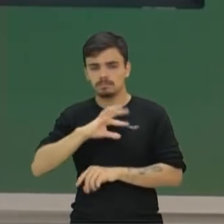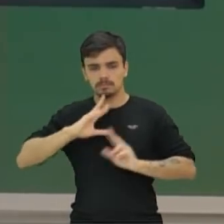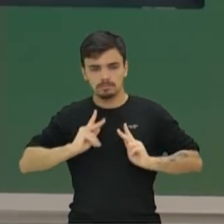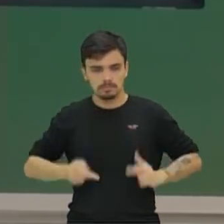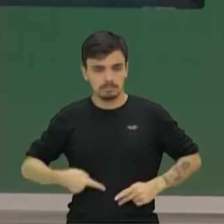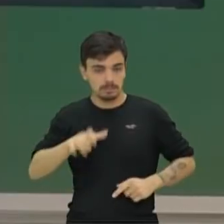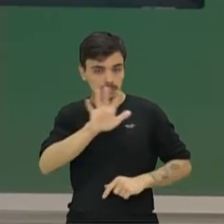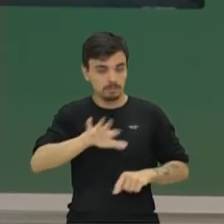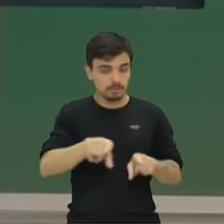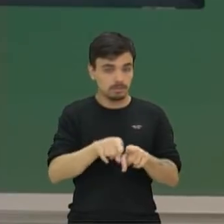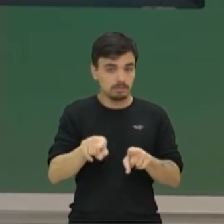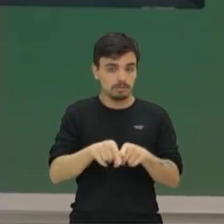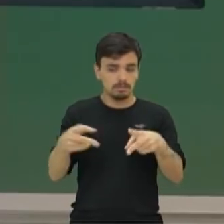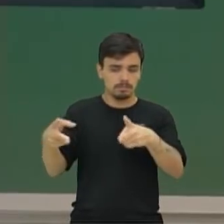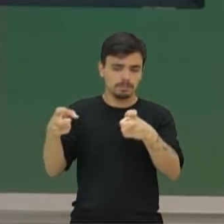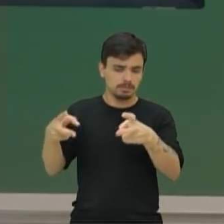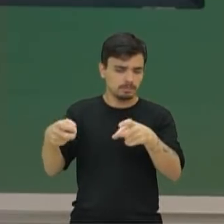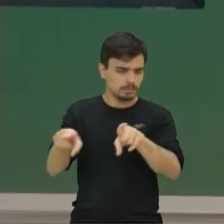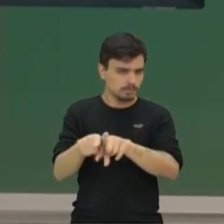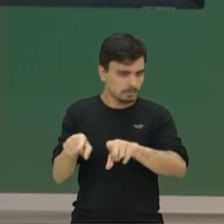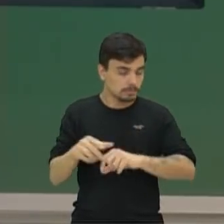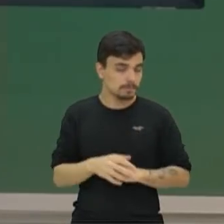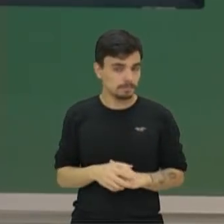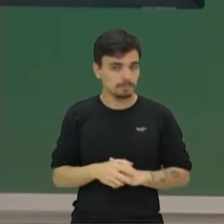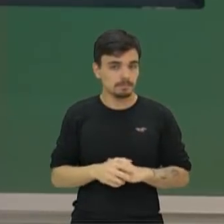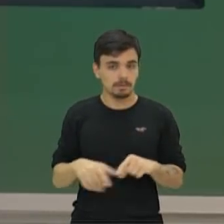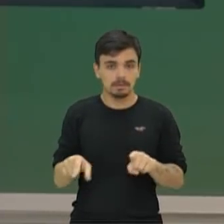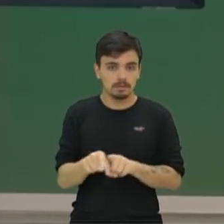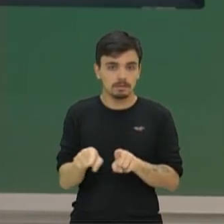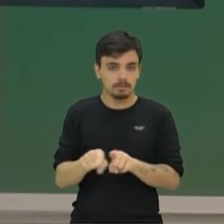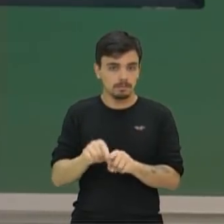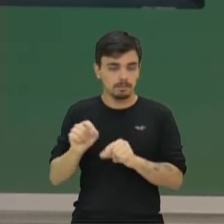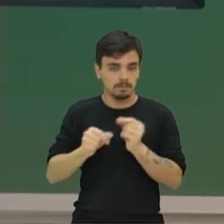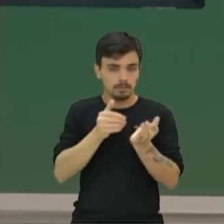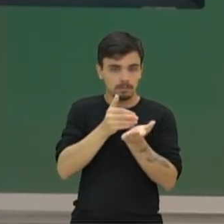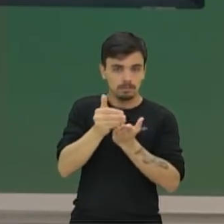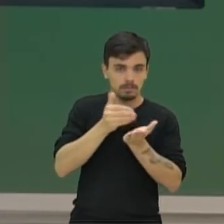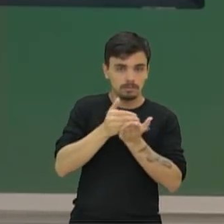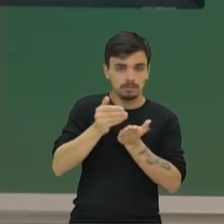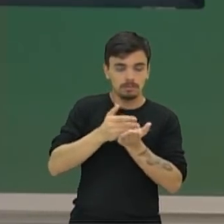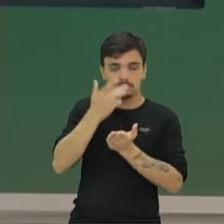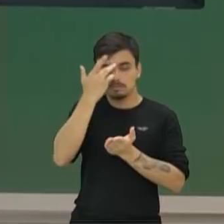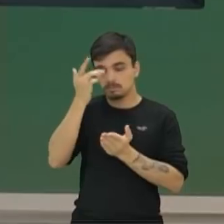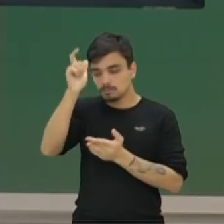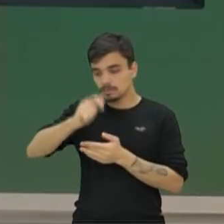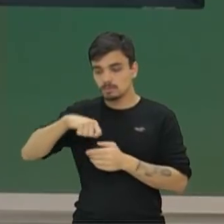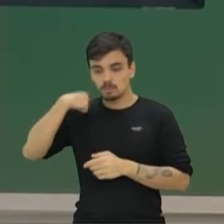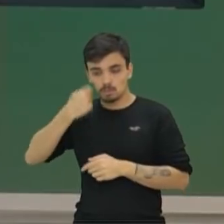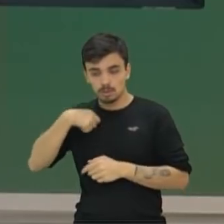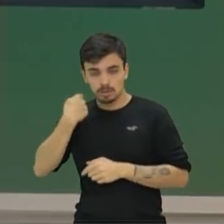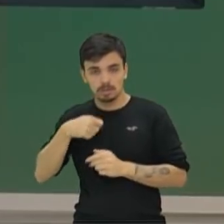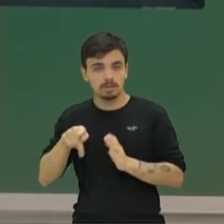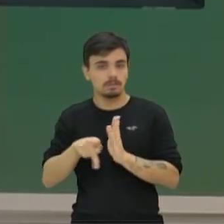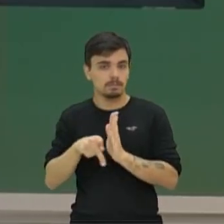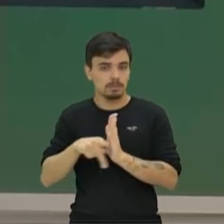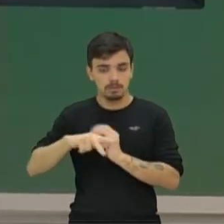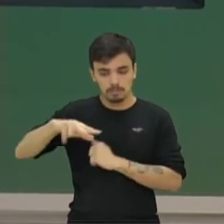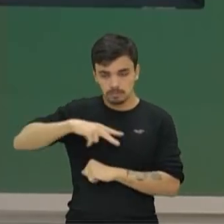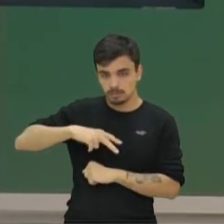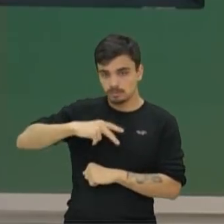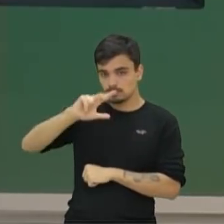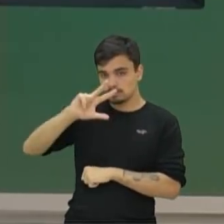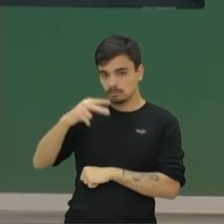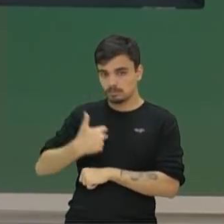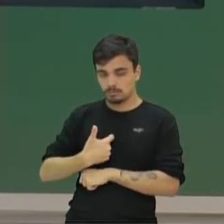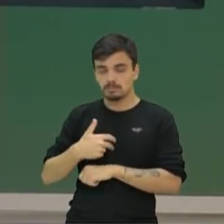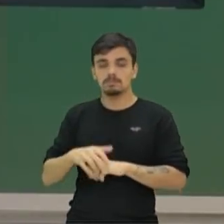da perspectiva e a iniciativa do artista pintar a si próprio, o autorretrato.